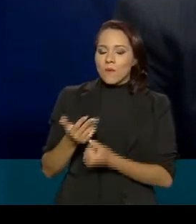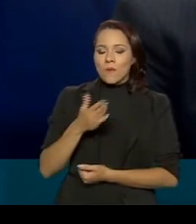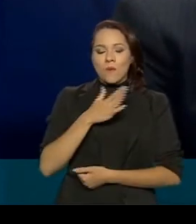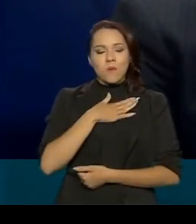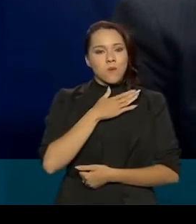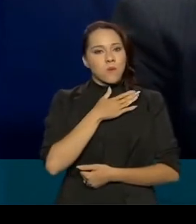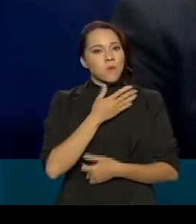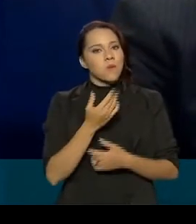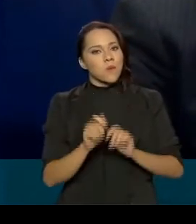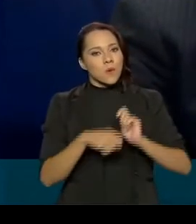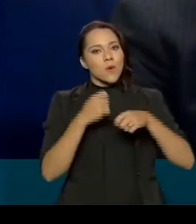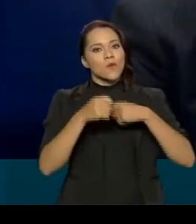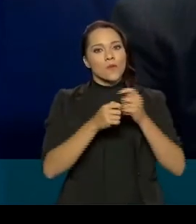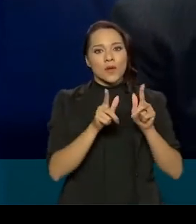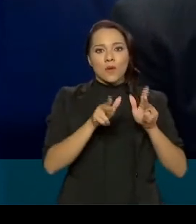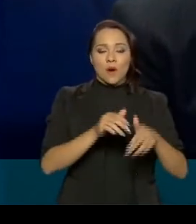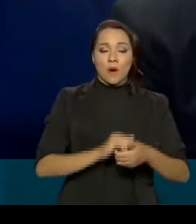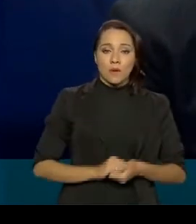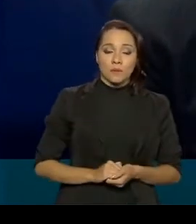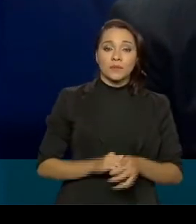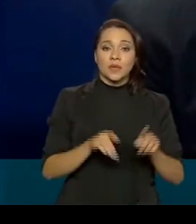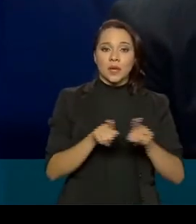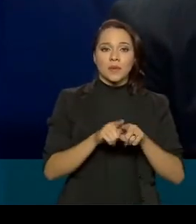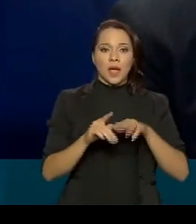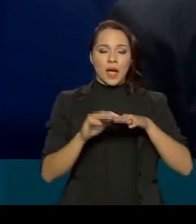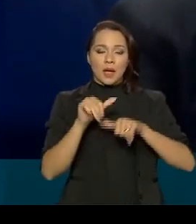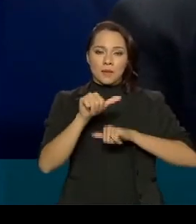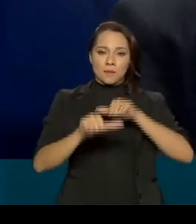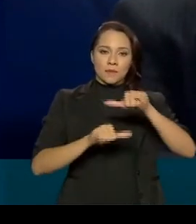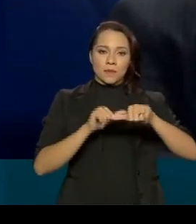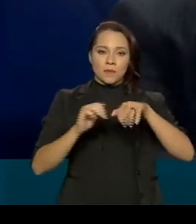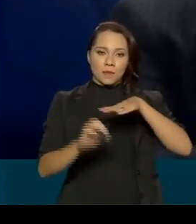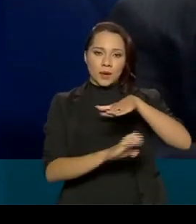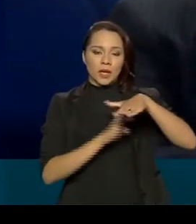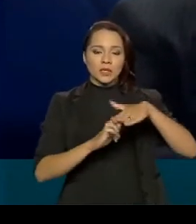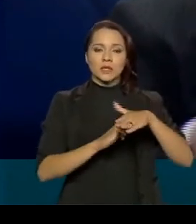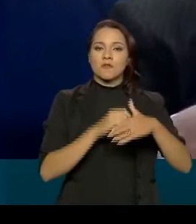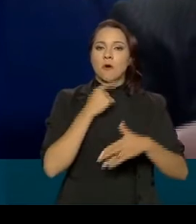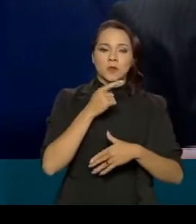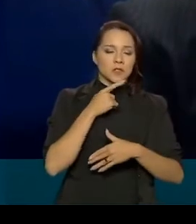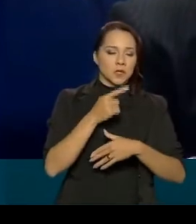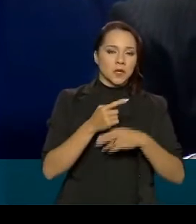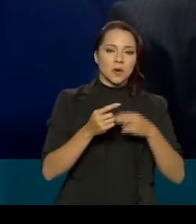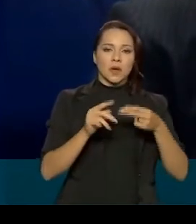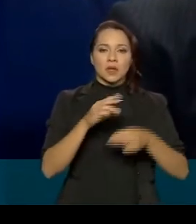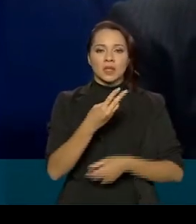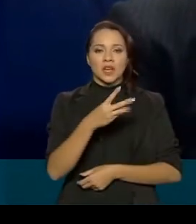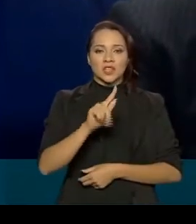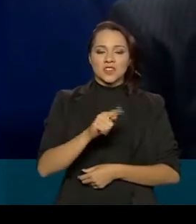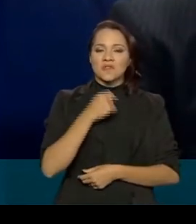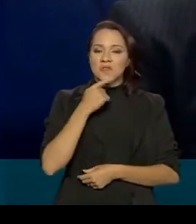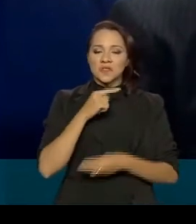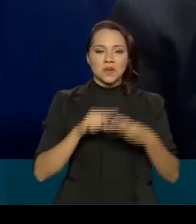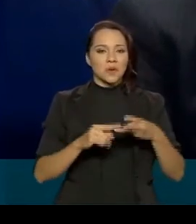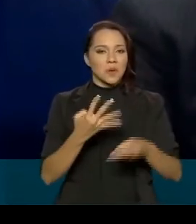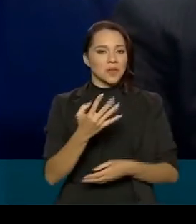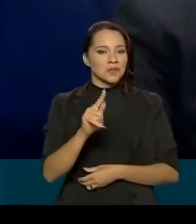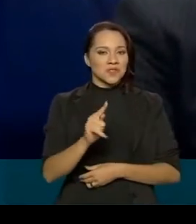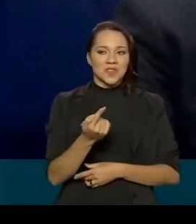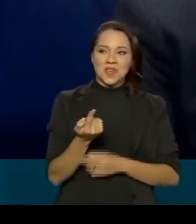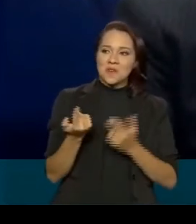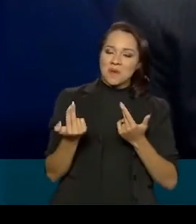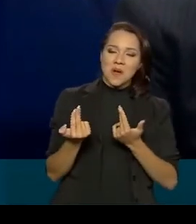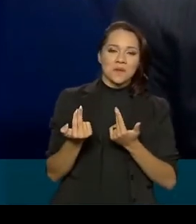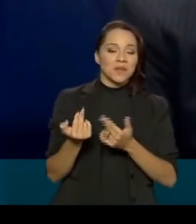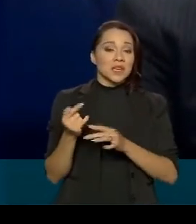tamanho volume econômico envolvido. A privatização não rendeu isso, o 3G não rendeu isso, o 4G não rendeu isso. Na